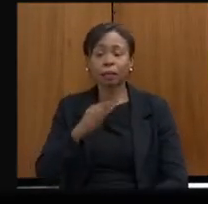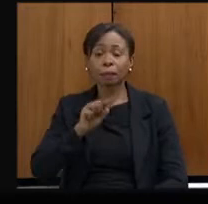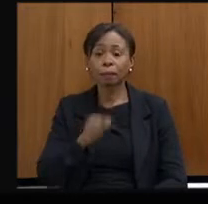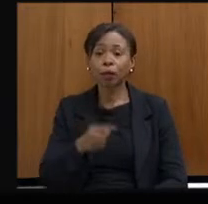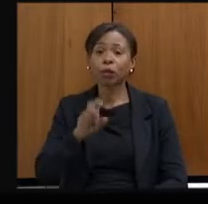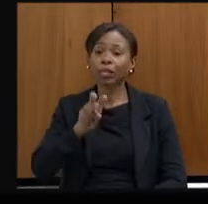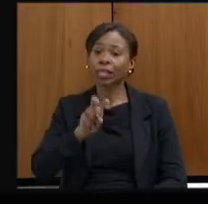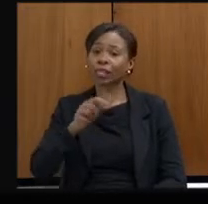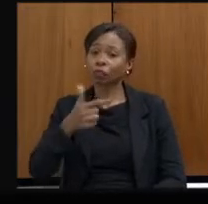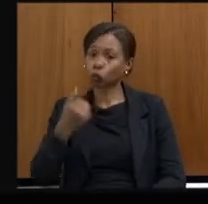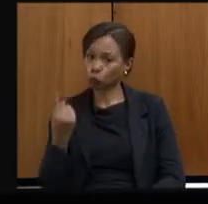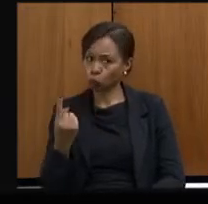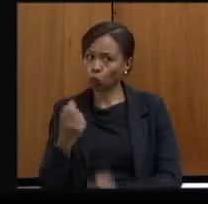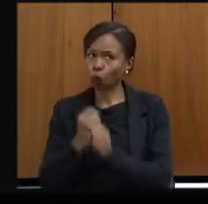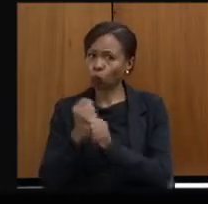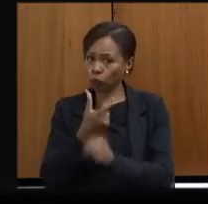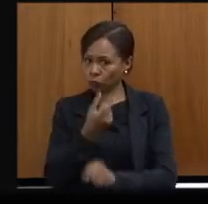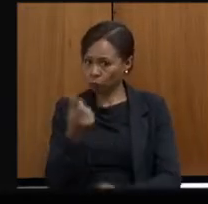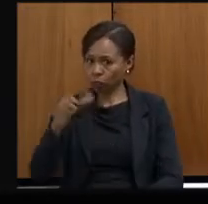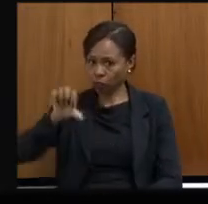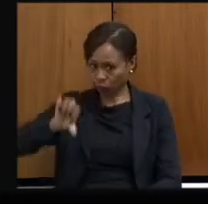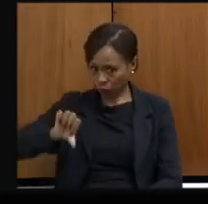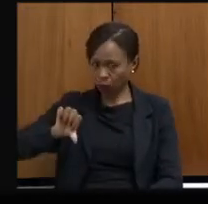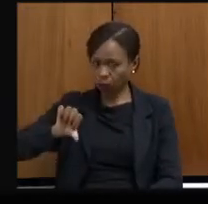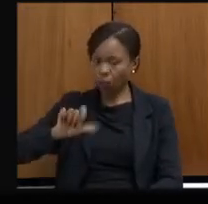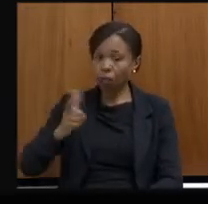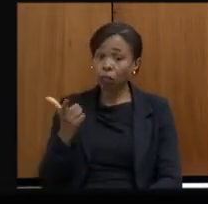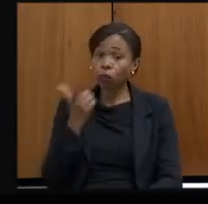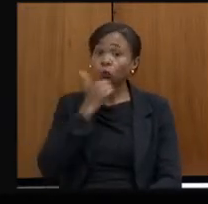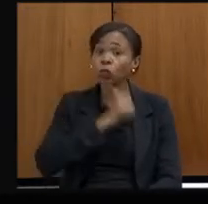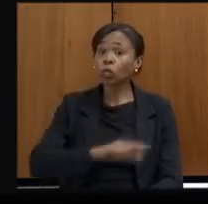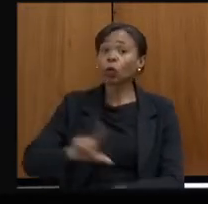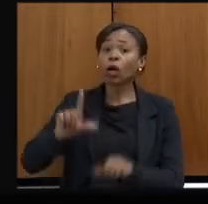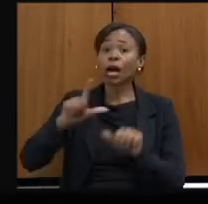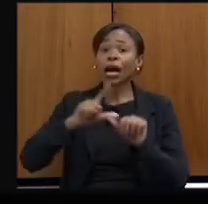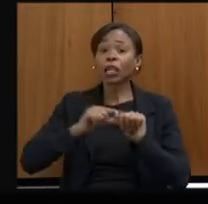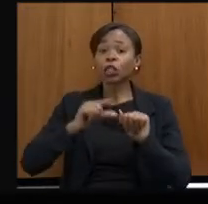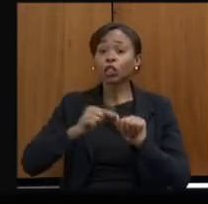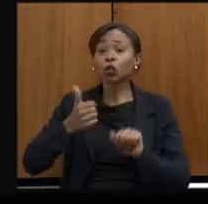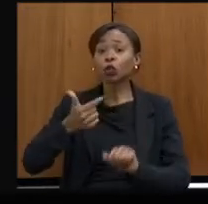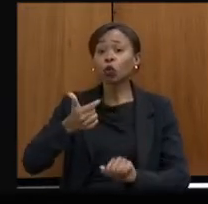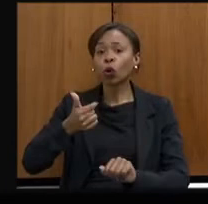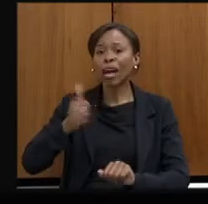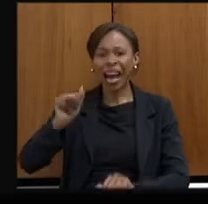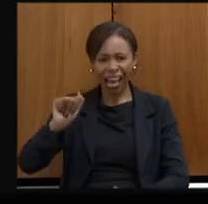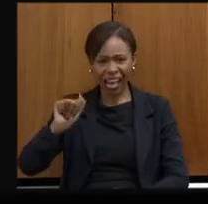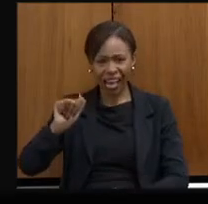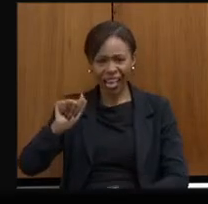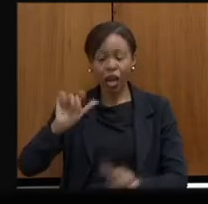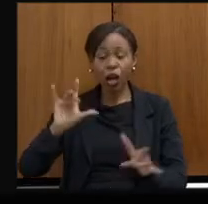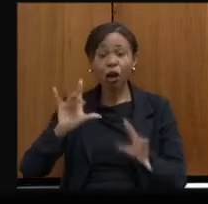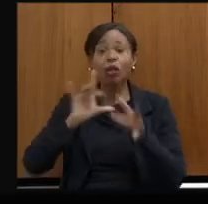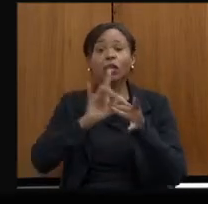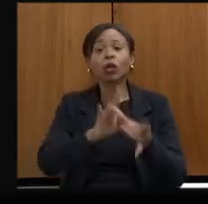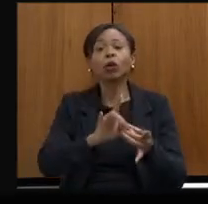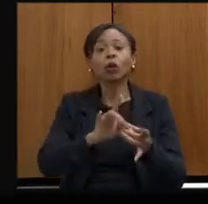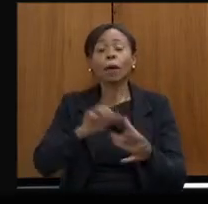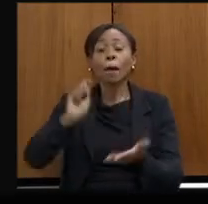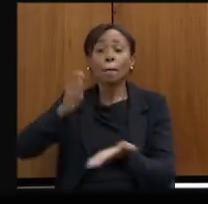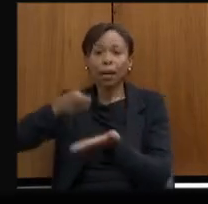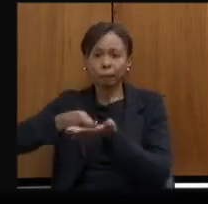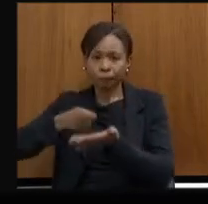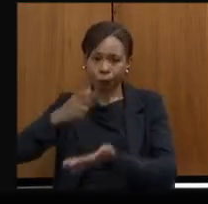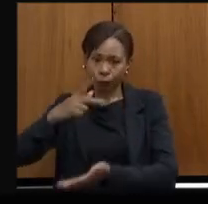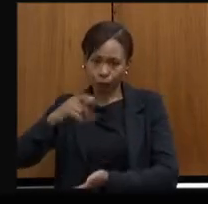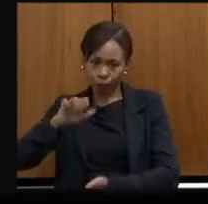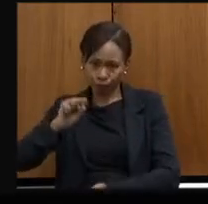23.521, em 2019, e a gente conseguiu, no artigo 12A, vincular o pagamento do piso